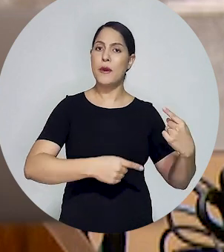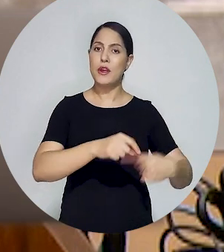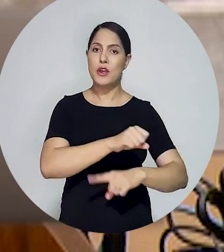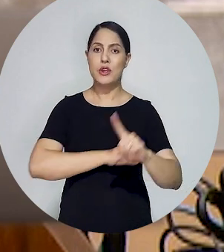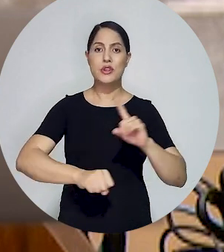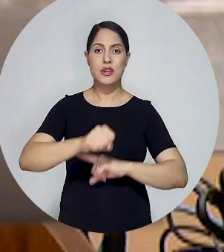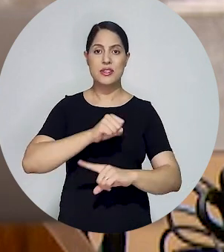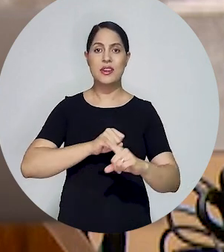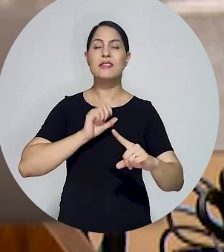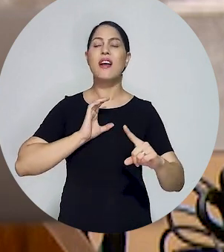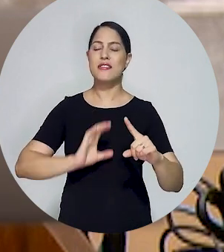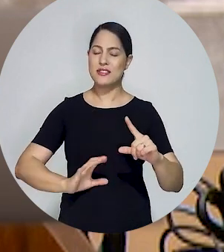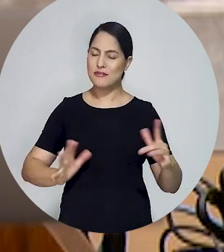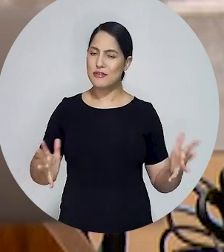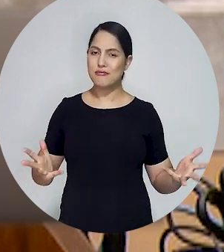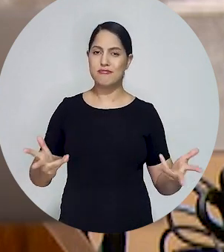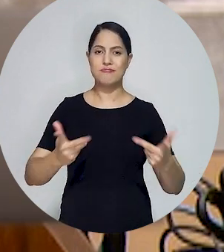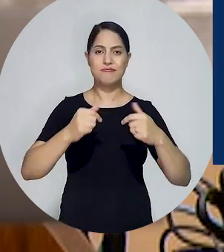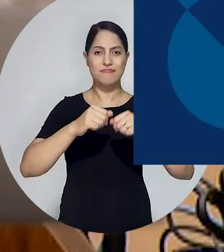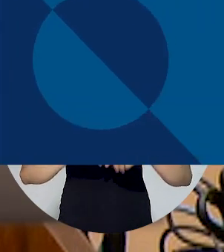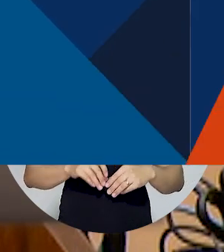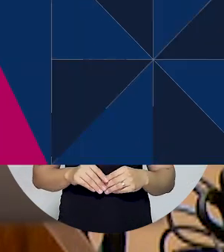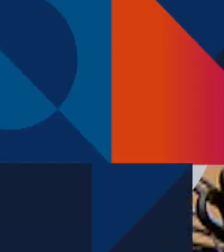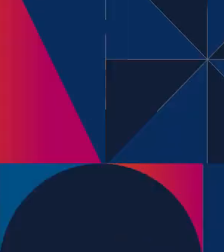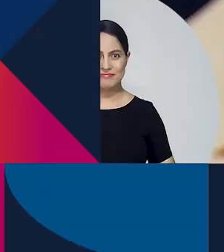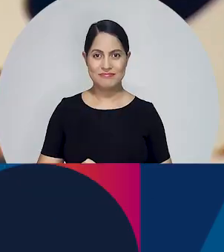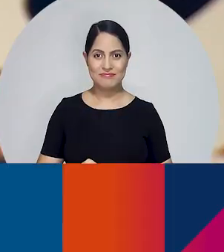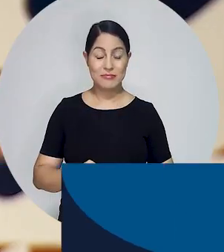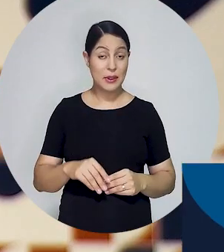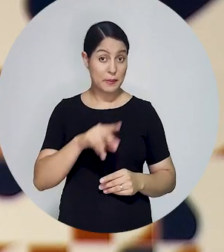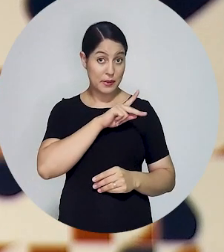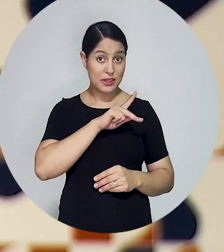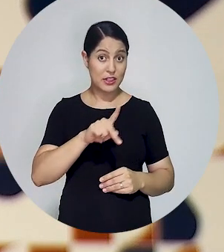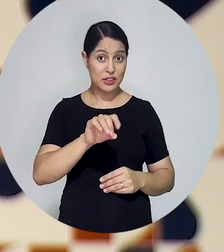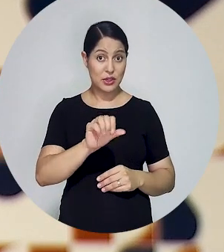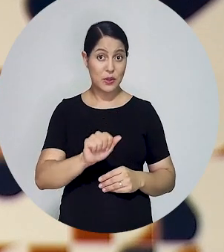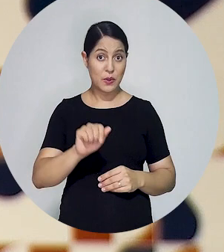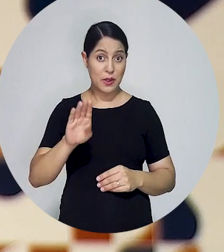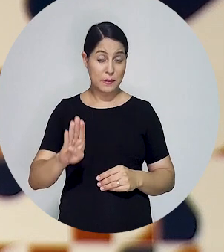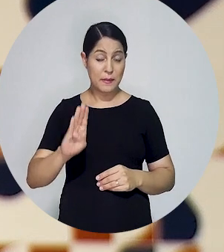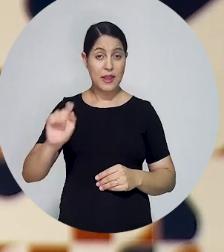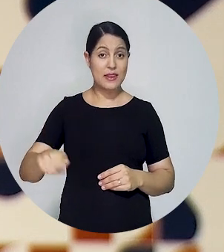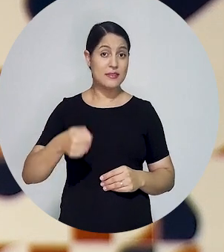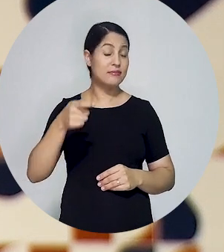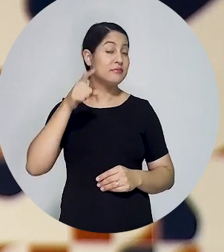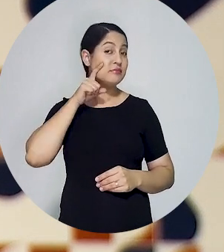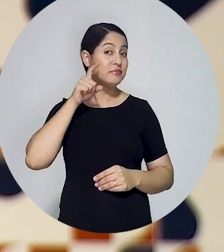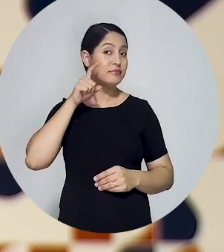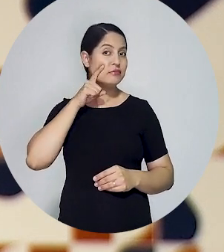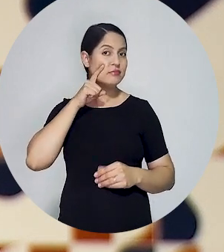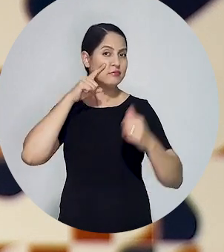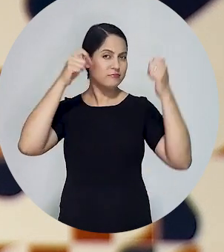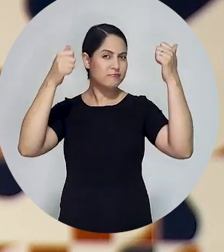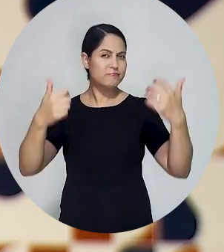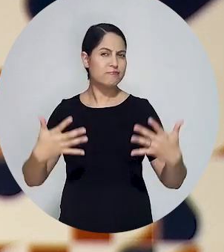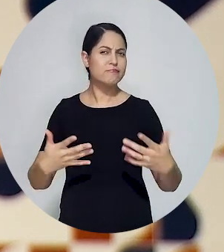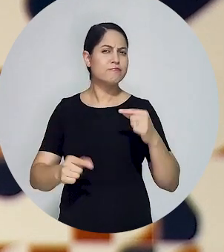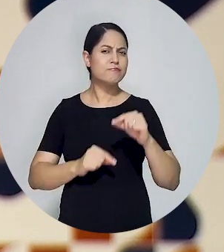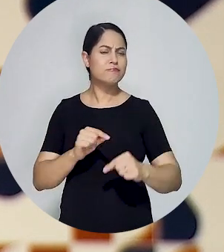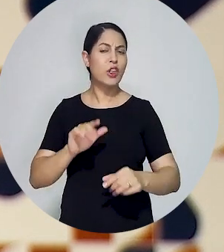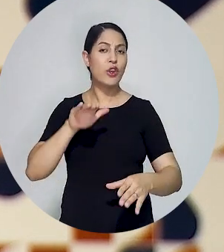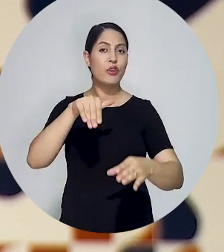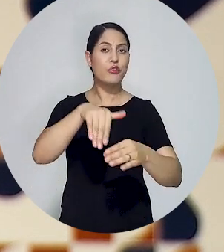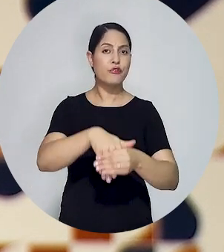das relações entre o poder público e a sociedade civil. O presidente da OAB Nacional, Beto Simonetti, acompanhou